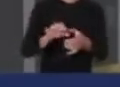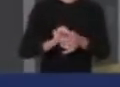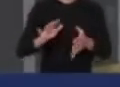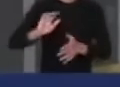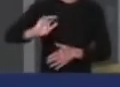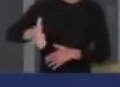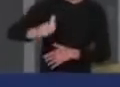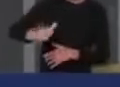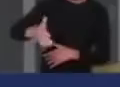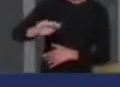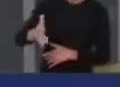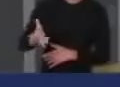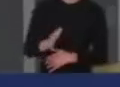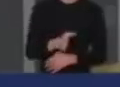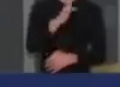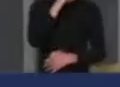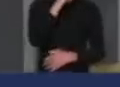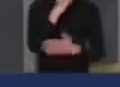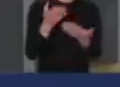Fred Mercury.